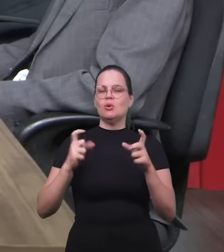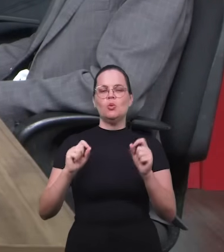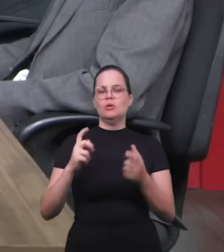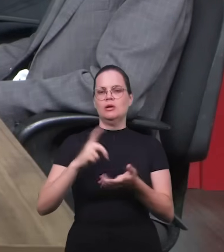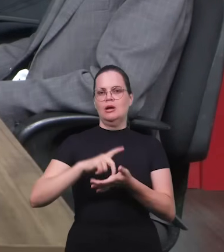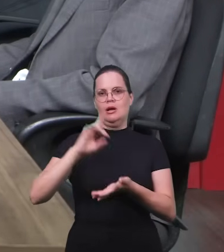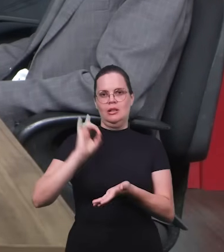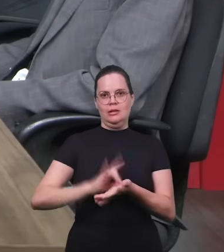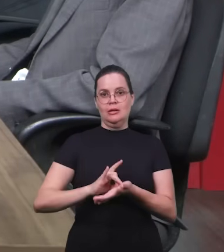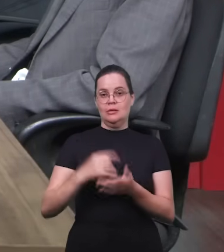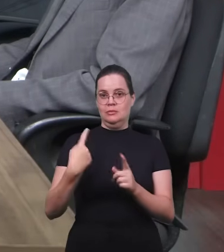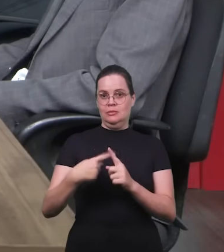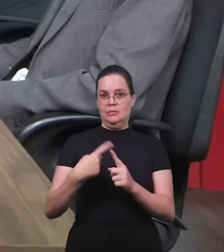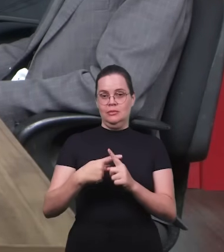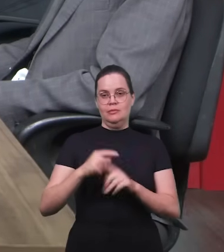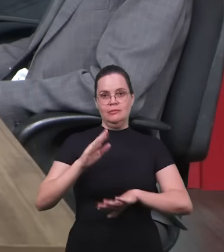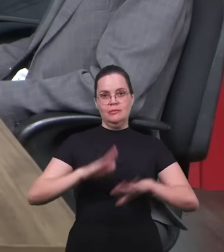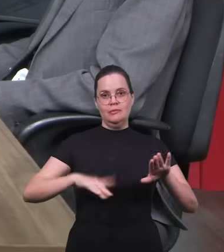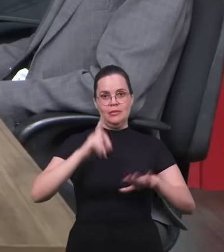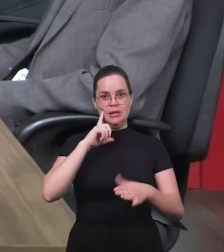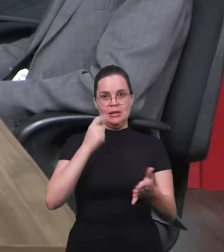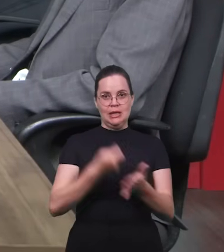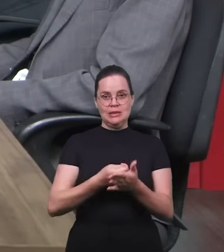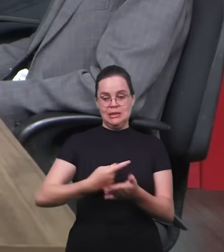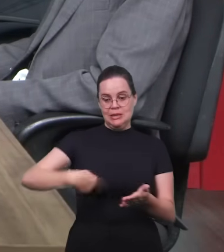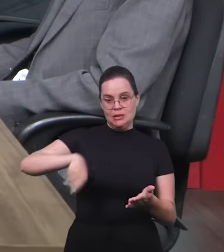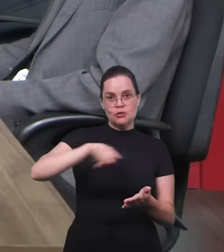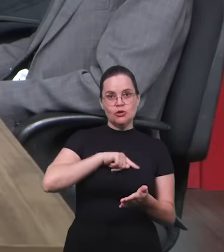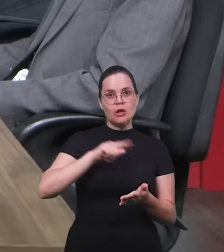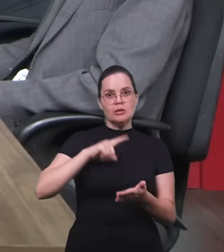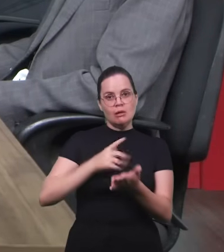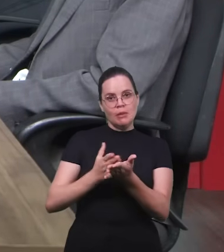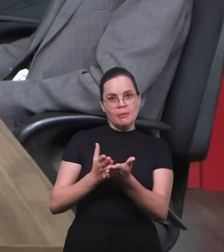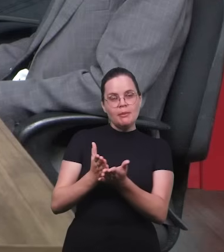nós tomamos, e as coisas parecem ser muito cristalinas, muito